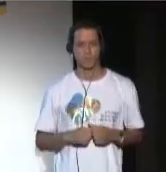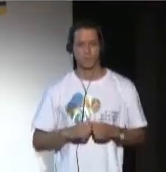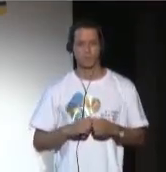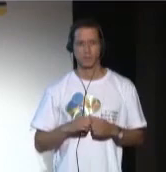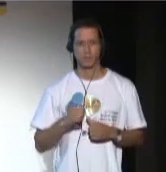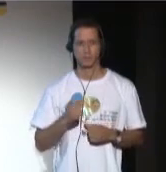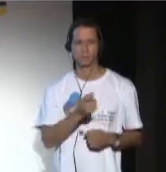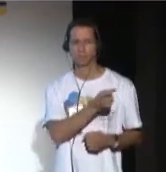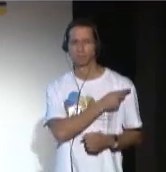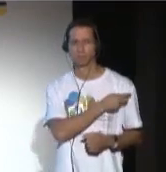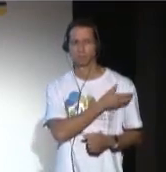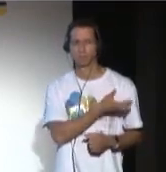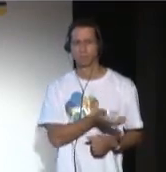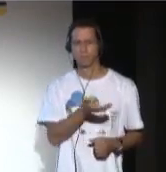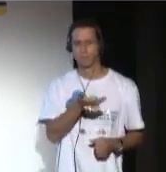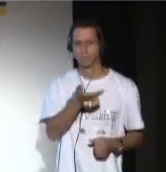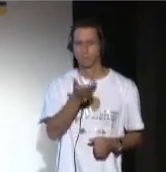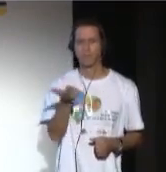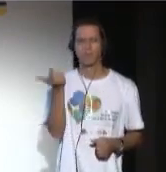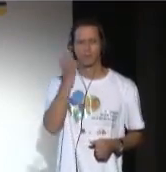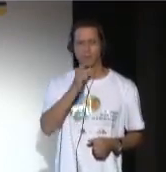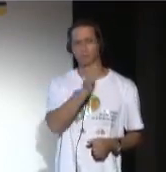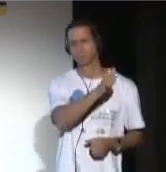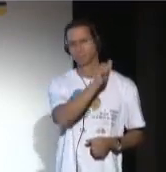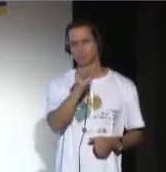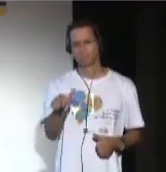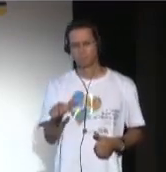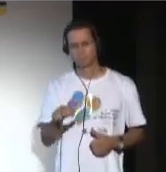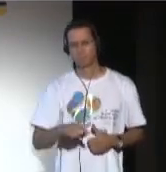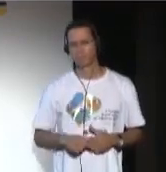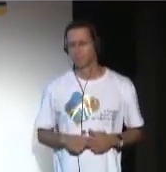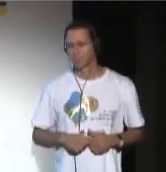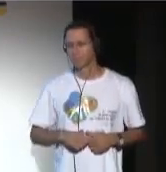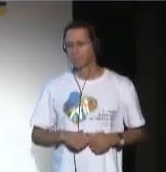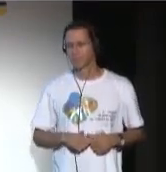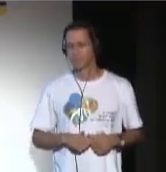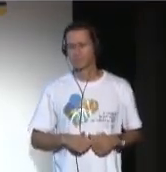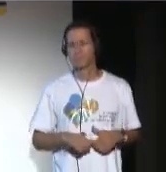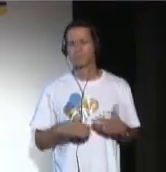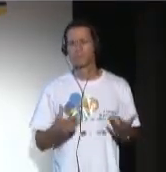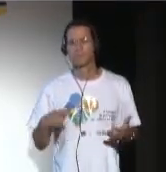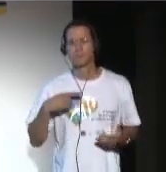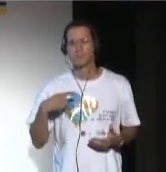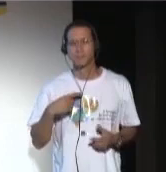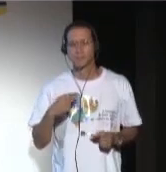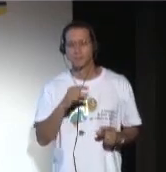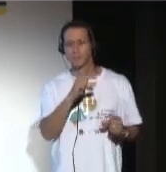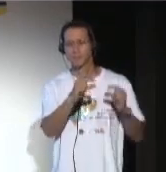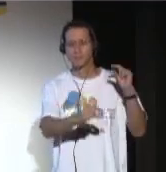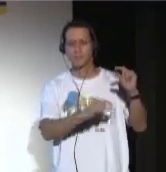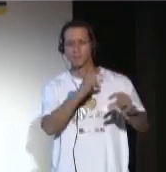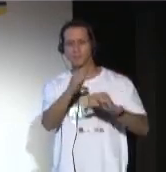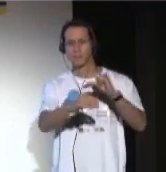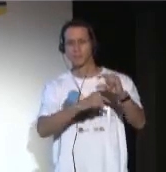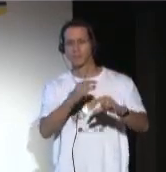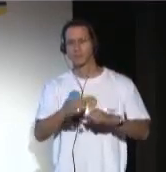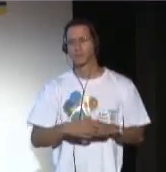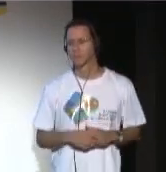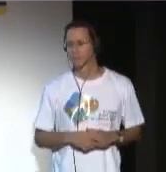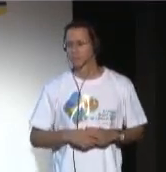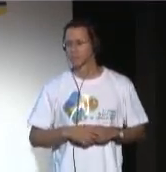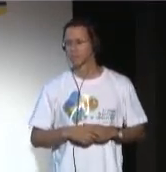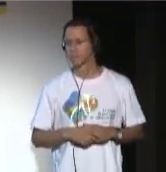ou em séries mais altas, elas vão ter uma vantagem. Mas aí tem a questão da dosagem, não é?